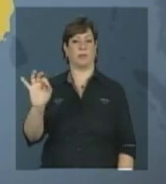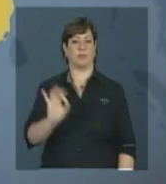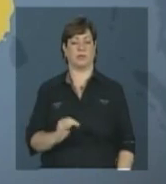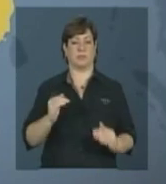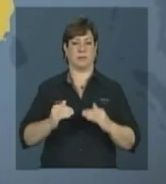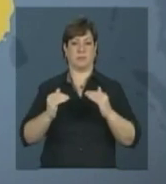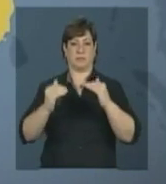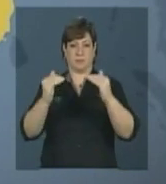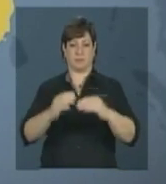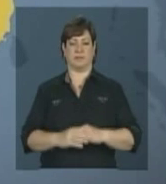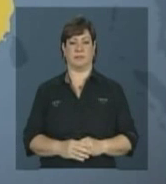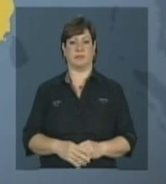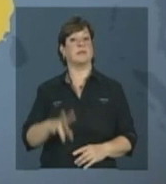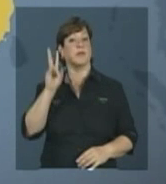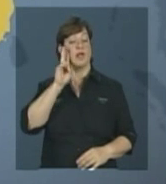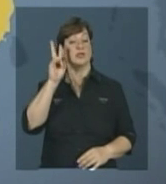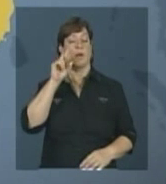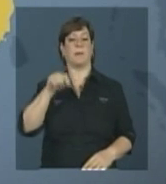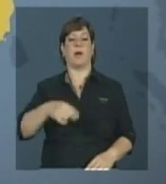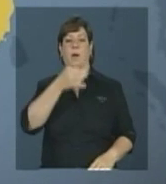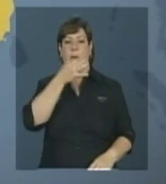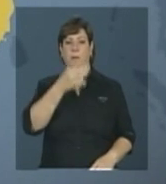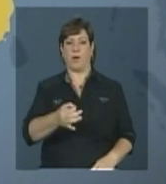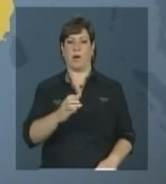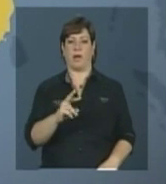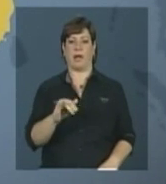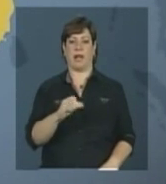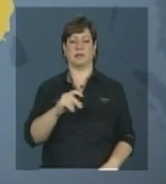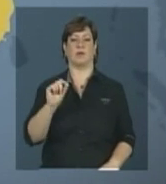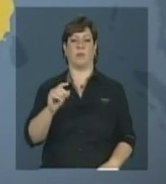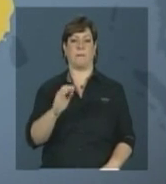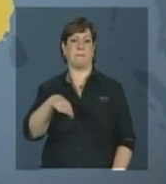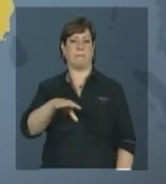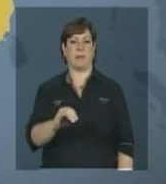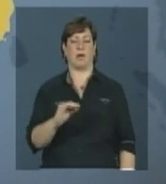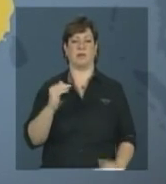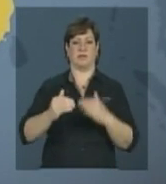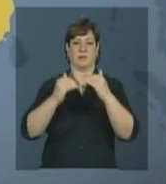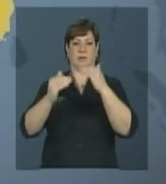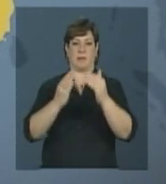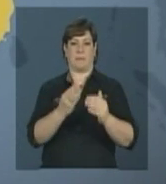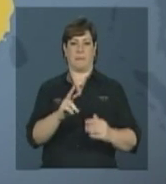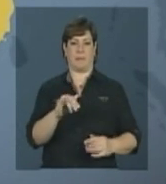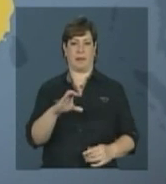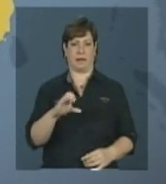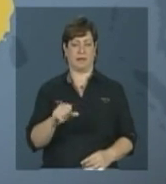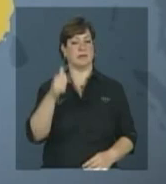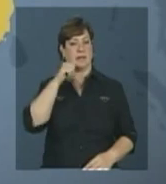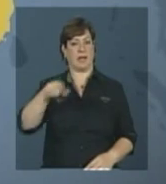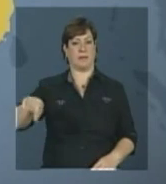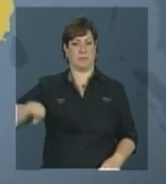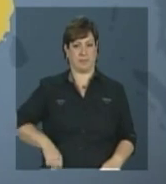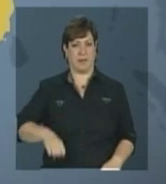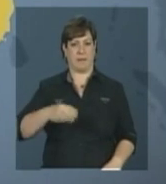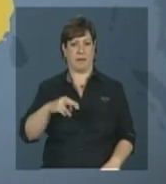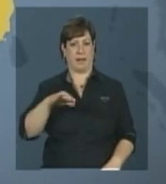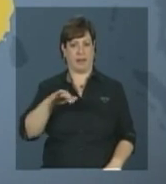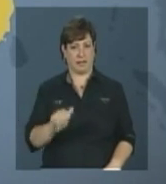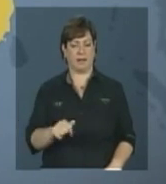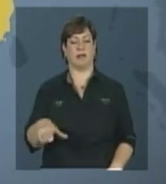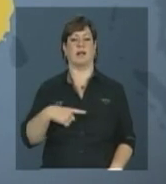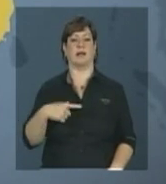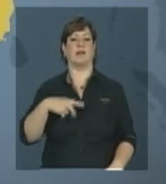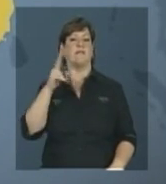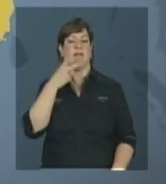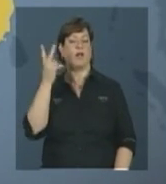crescimento. Sobre a proposta de criação de um banco de desenvolvimento dos BRICS, a embaixadora Maria de Leusa lembrou que é apenas